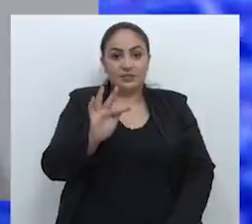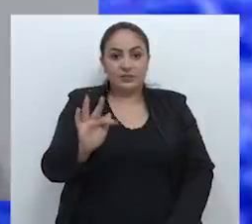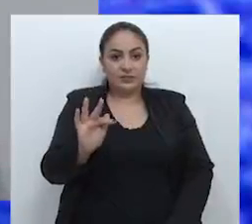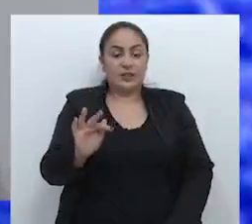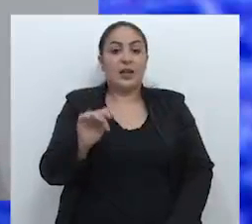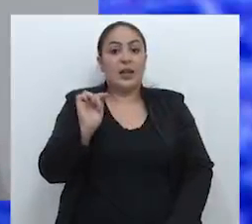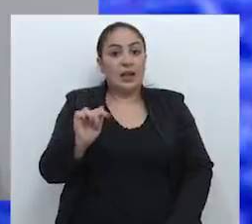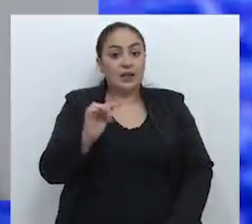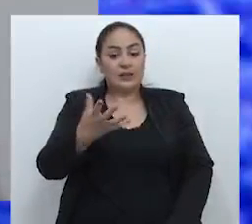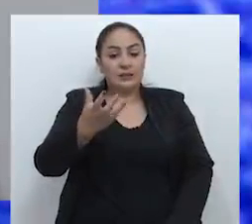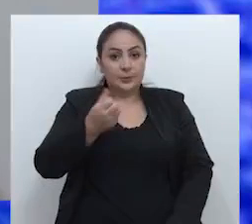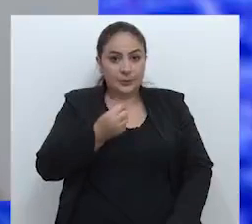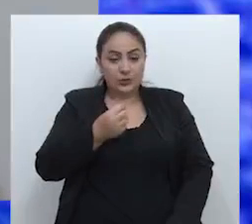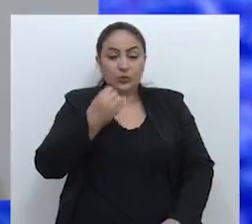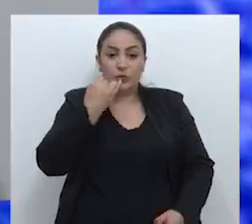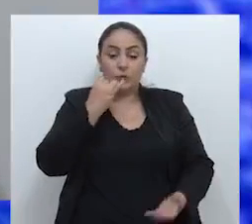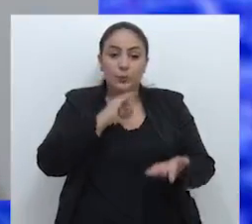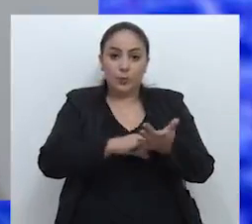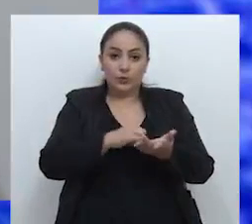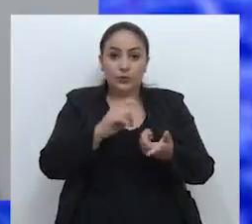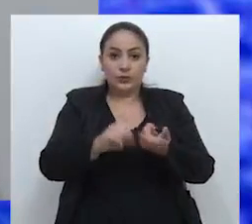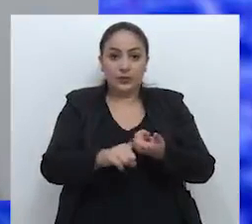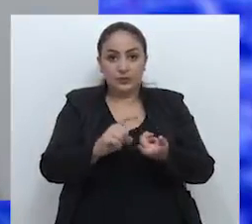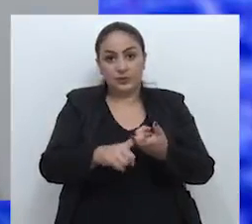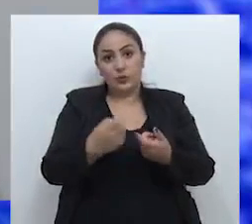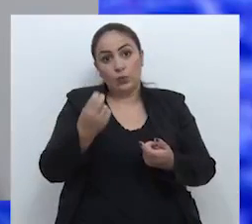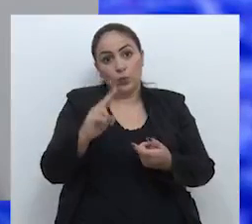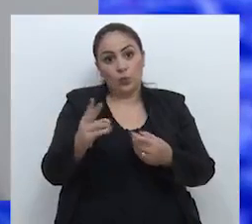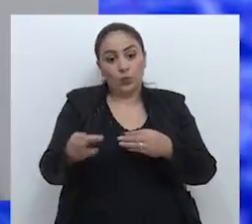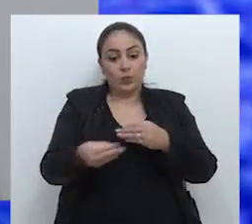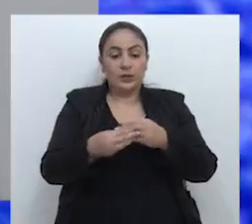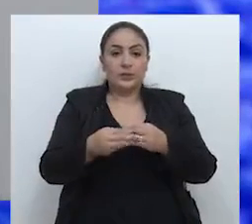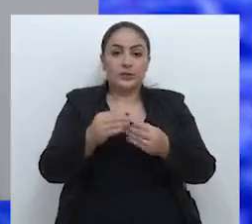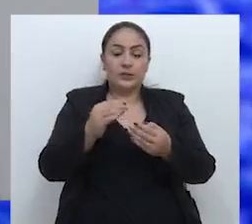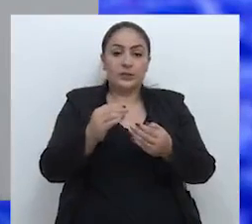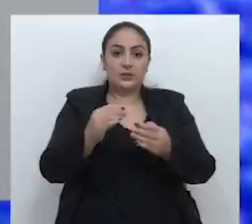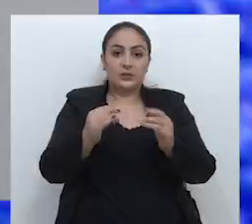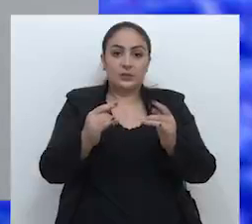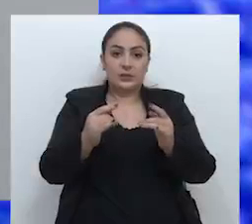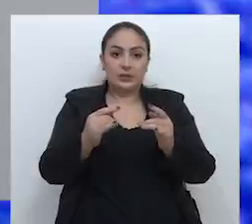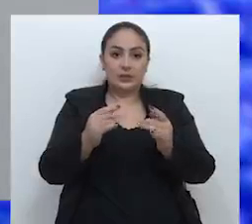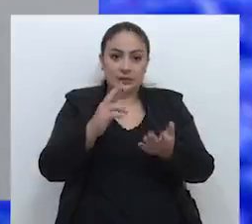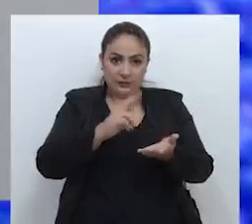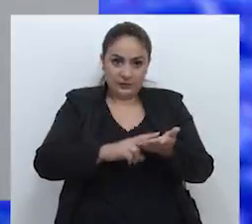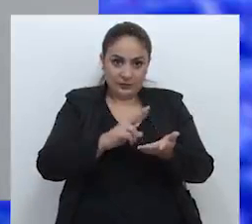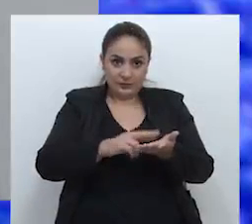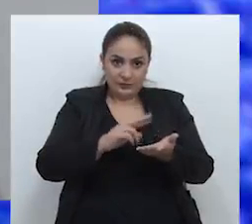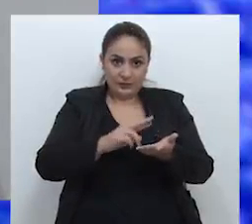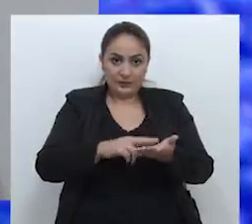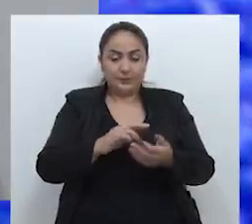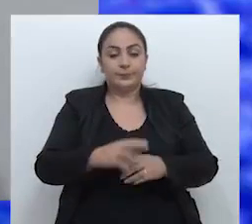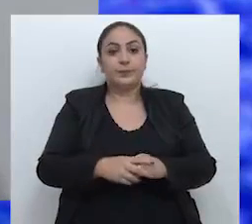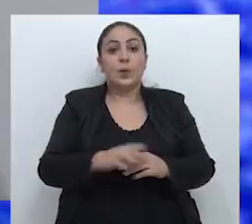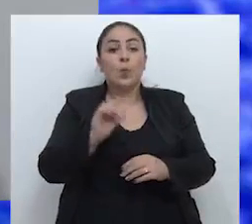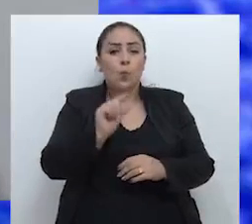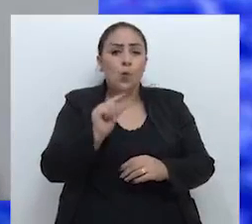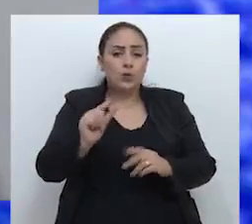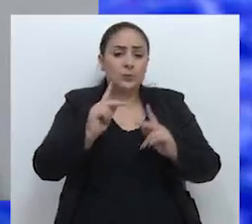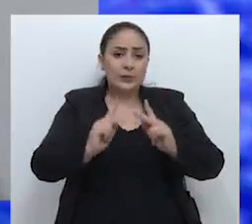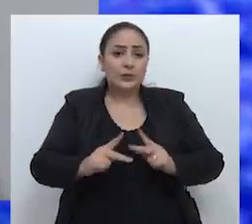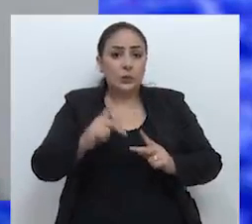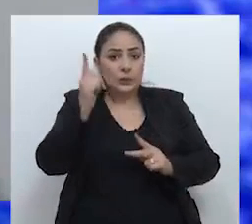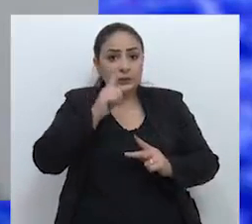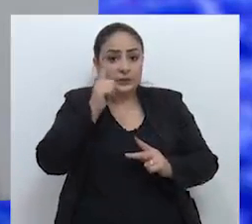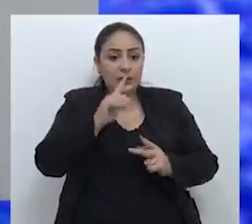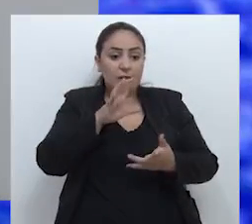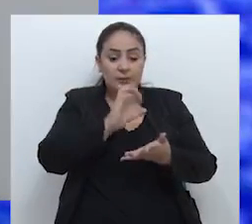cujo valor é abatido do imposto devido ou acrescido na restituição. Poucos municípios brasileiros já conseguiram habilitar-se para